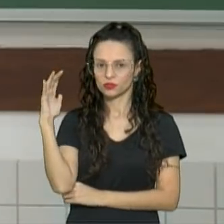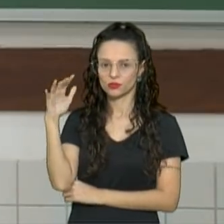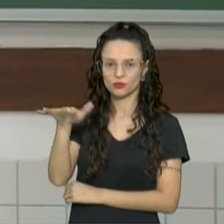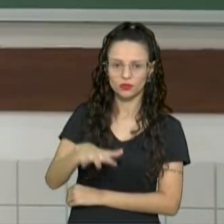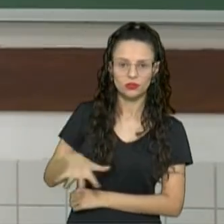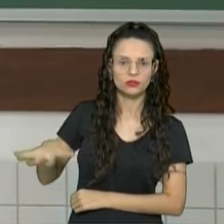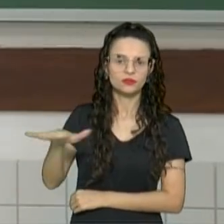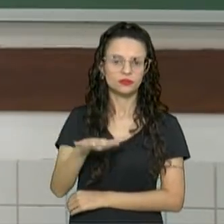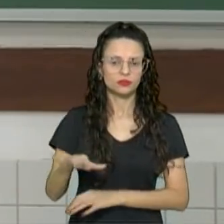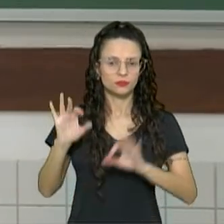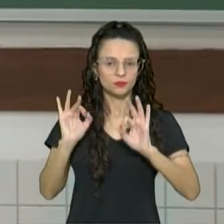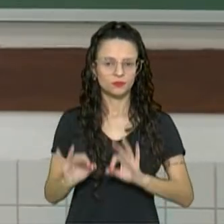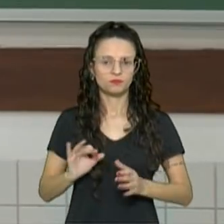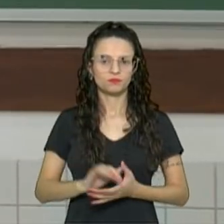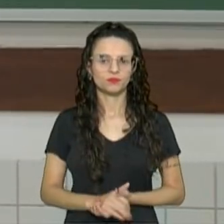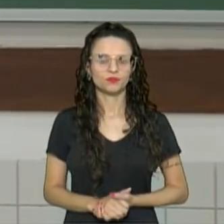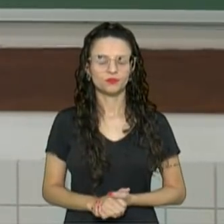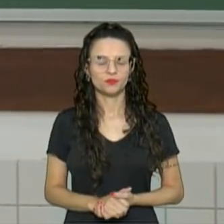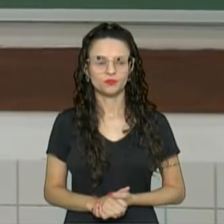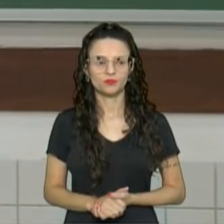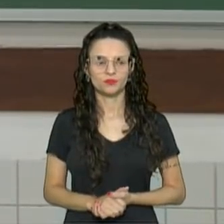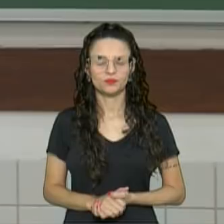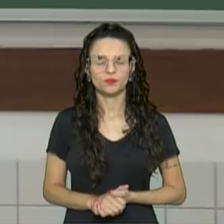própria natureza, né? Na mãe natureza.